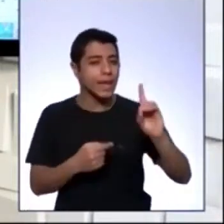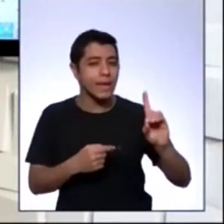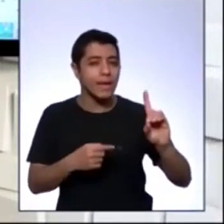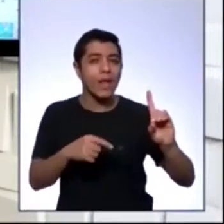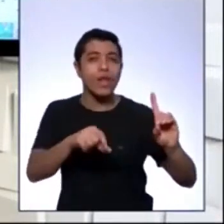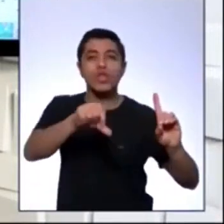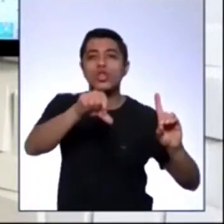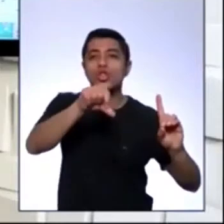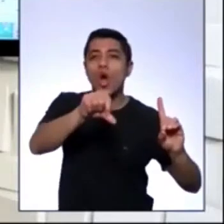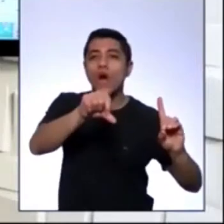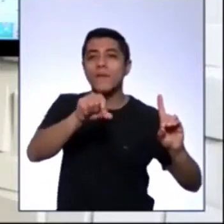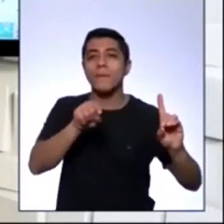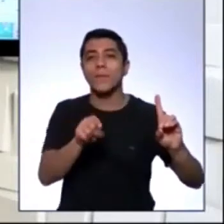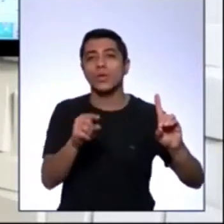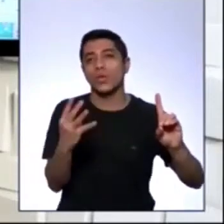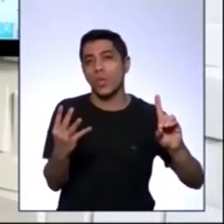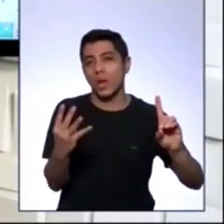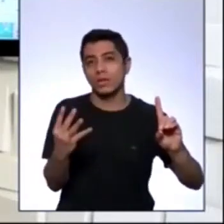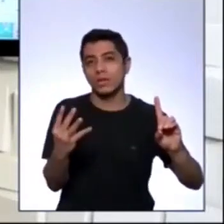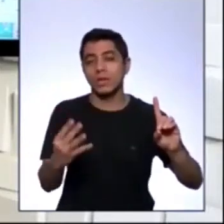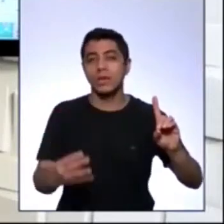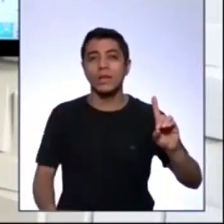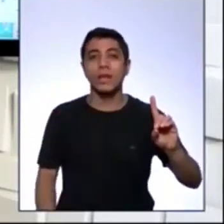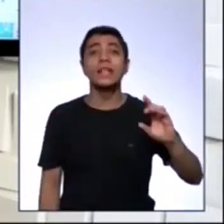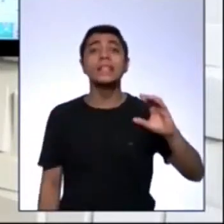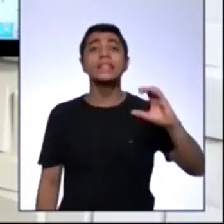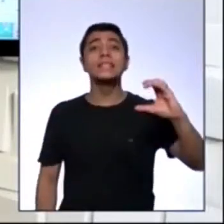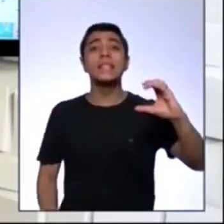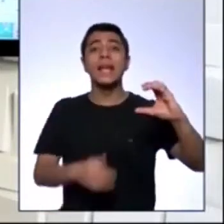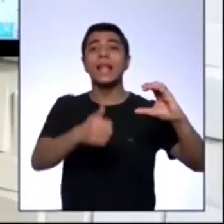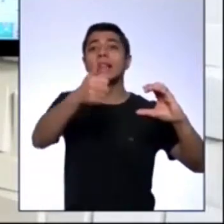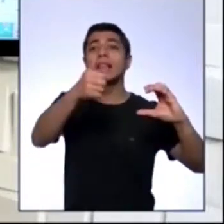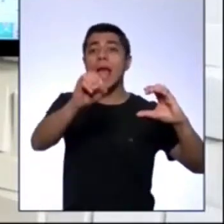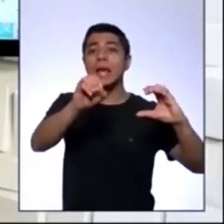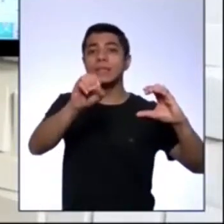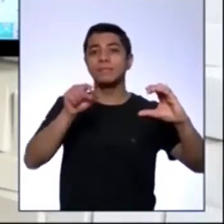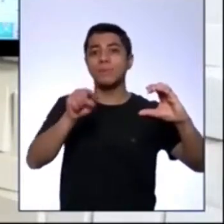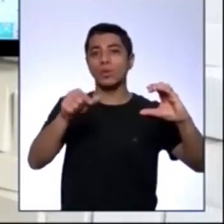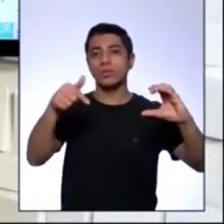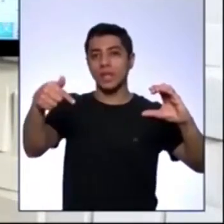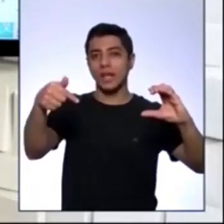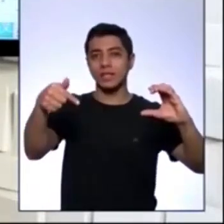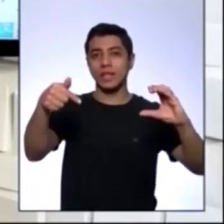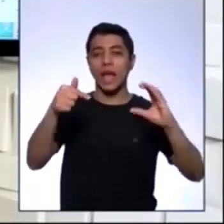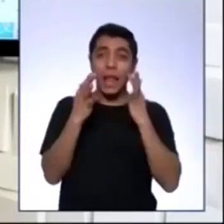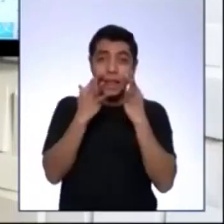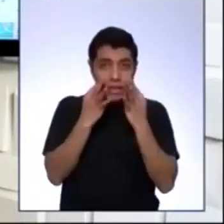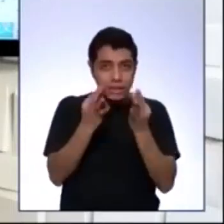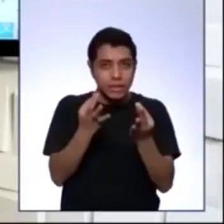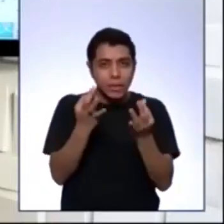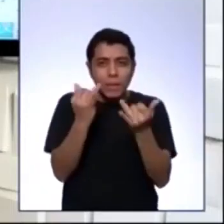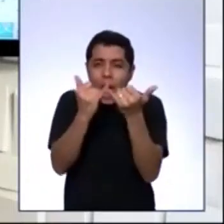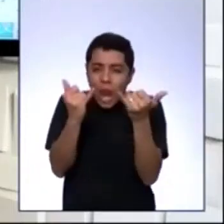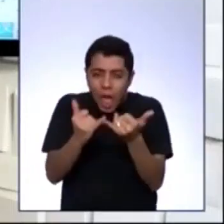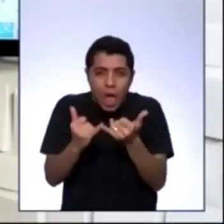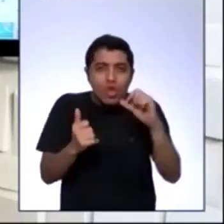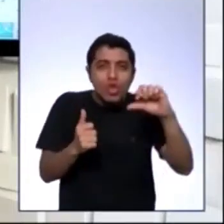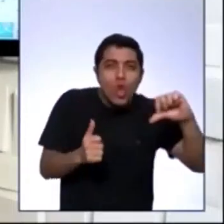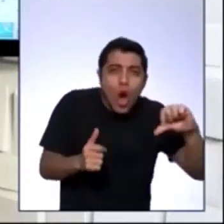A letra C 10.7 quando as alternativas estão muito